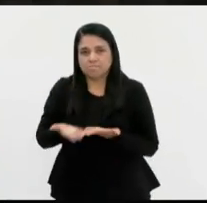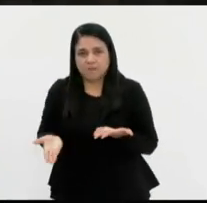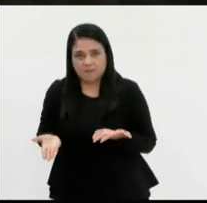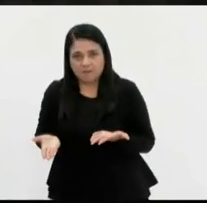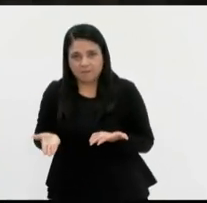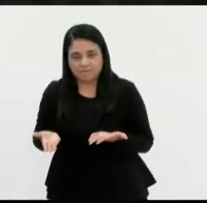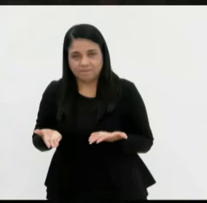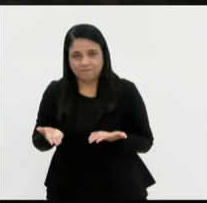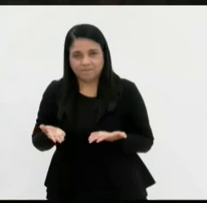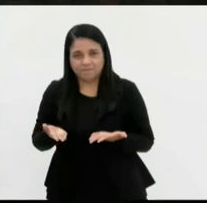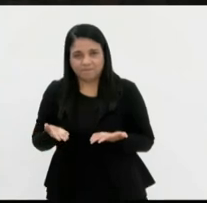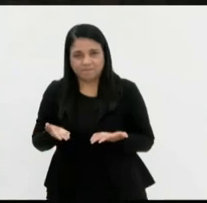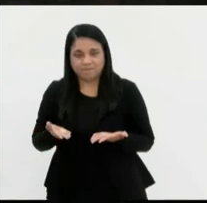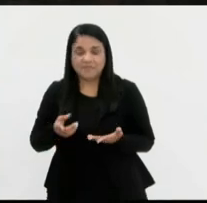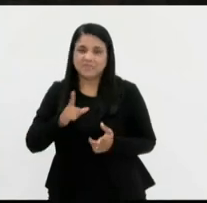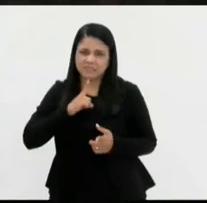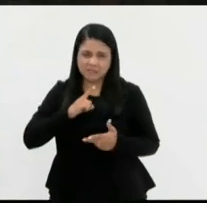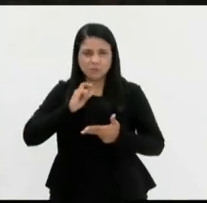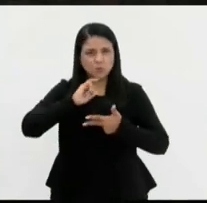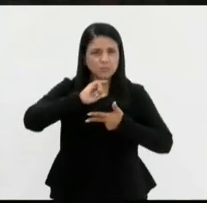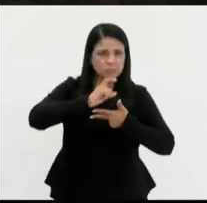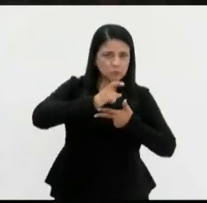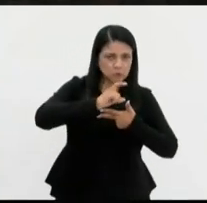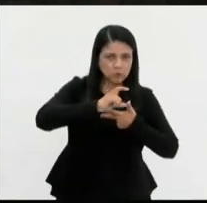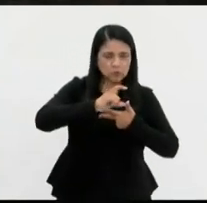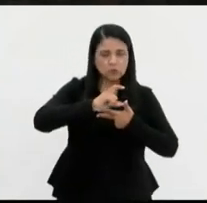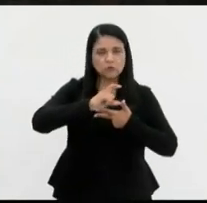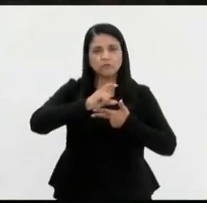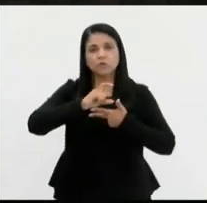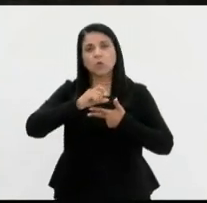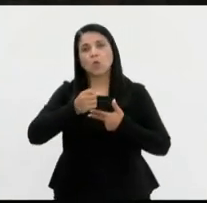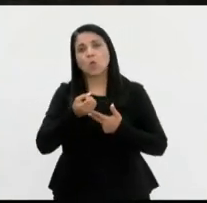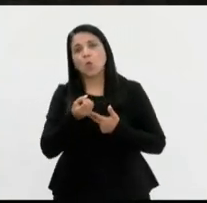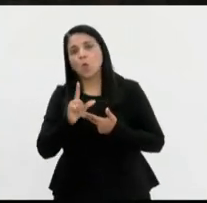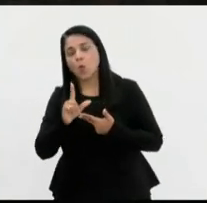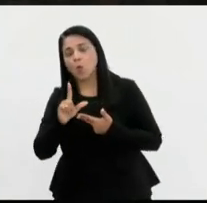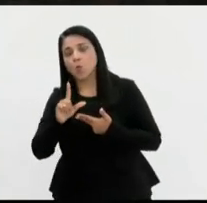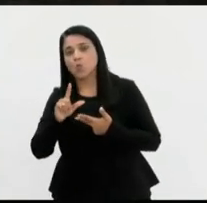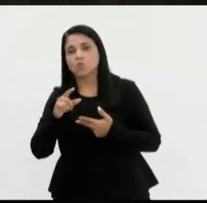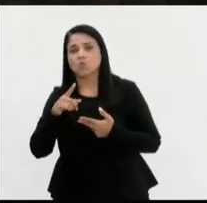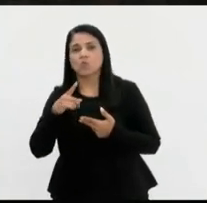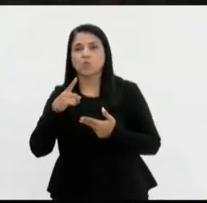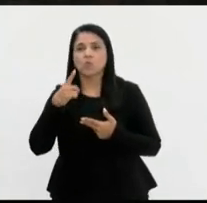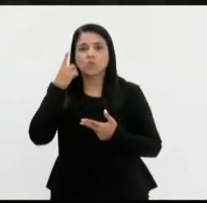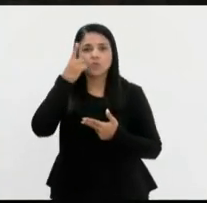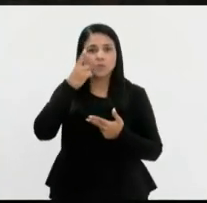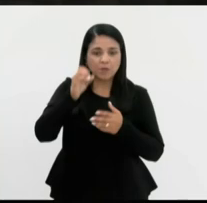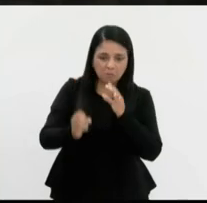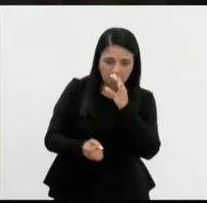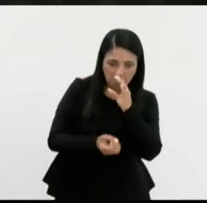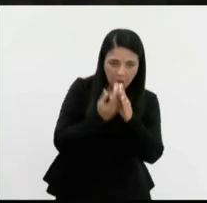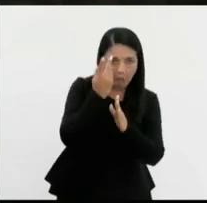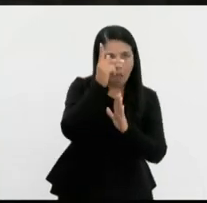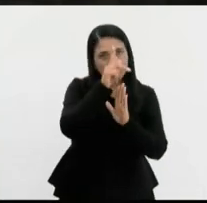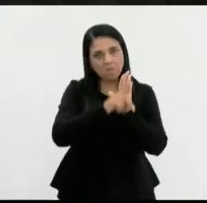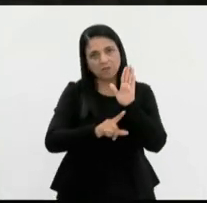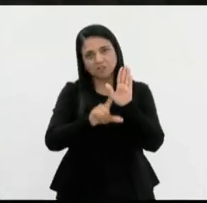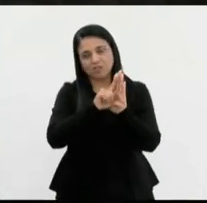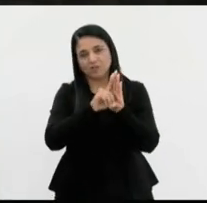sempre ou executivo ou um parlamentar querendo criar mais